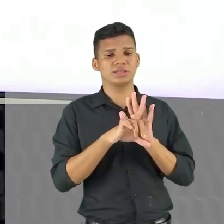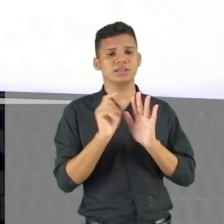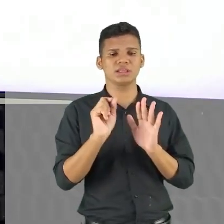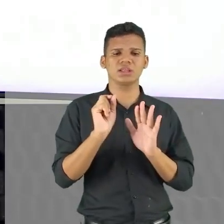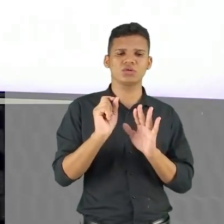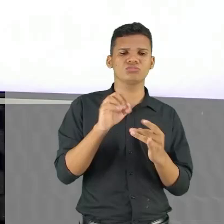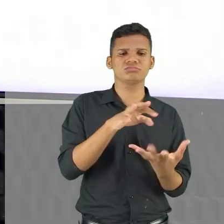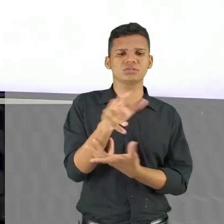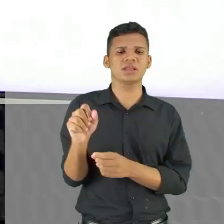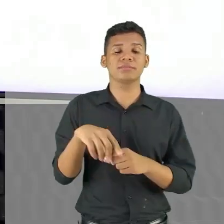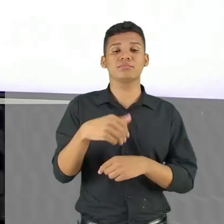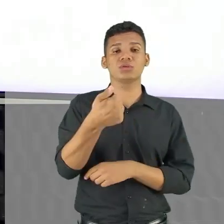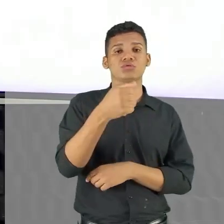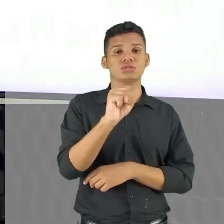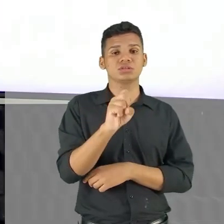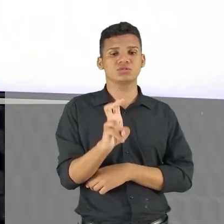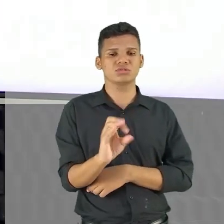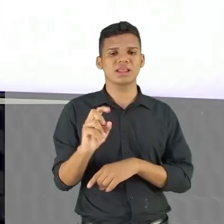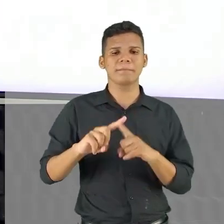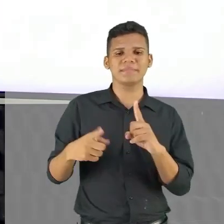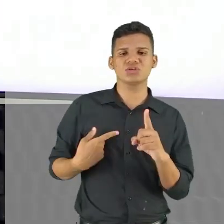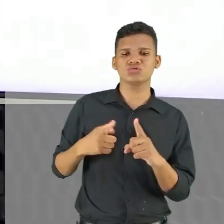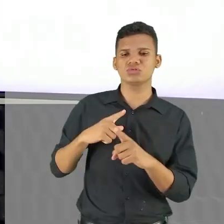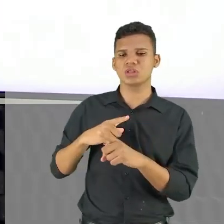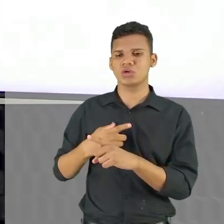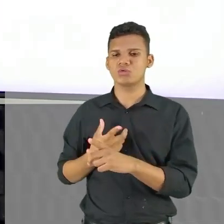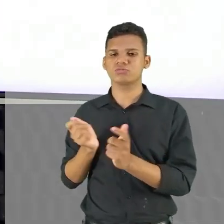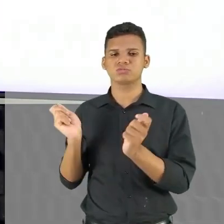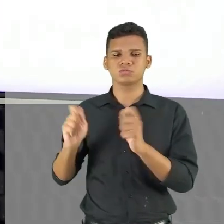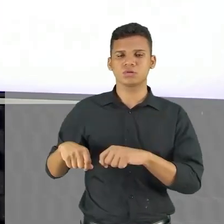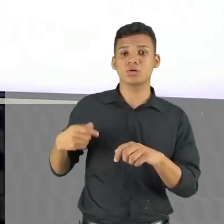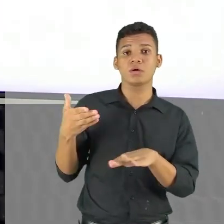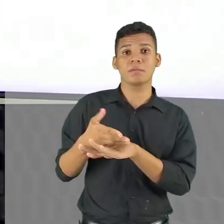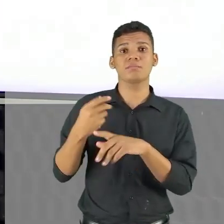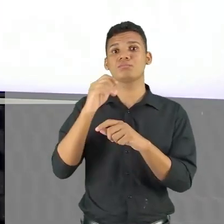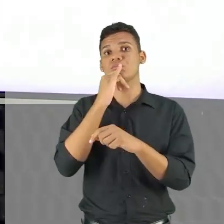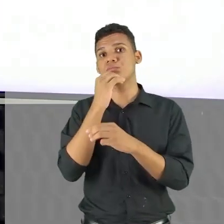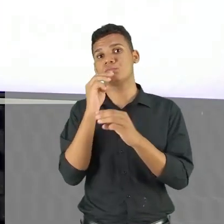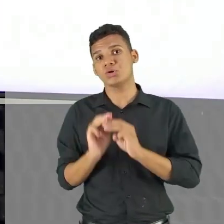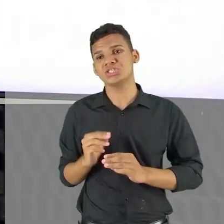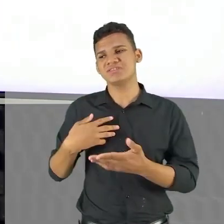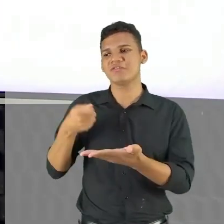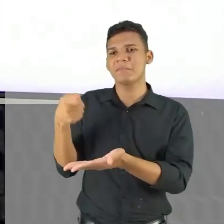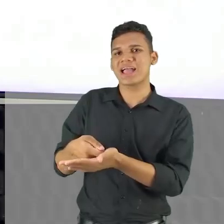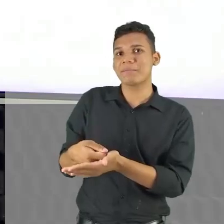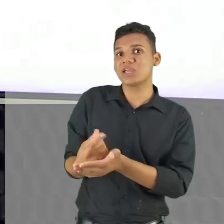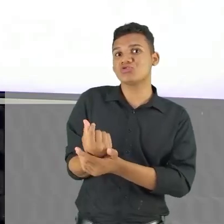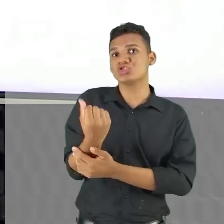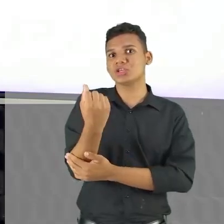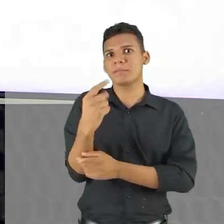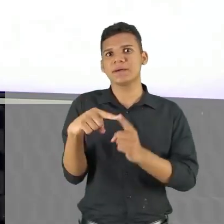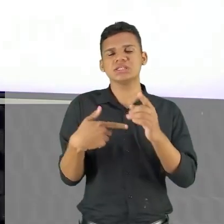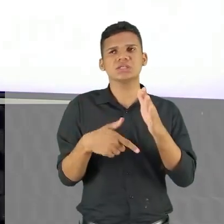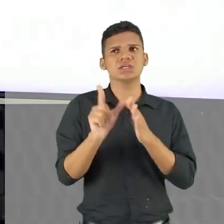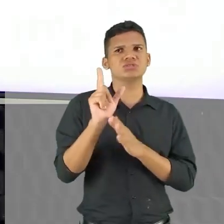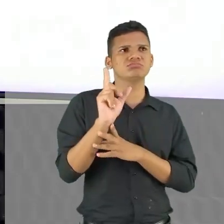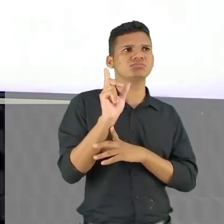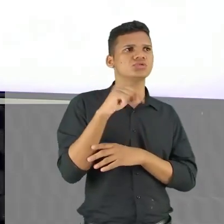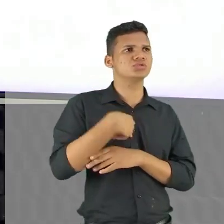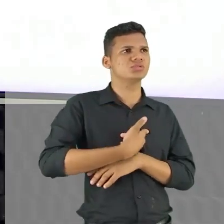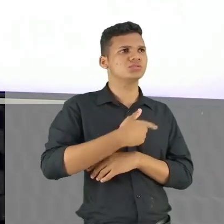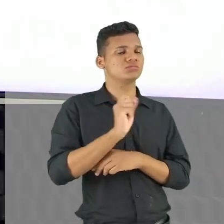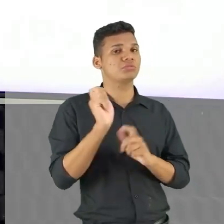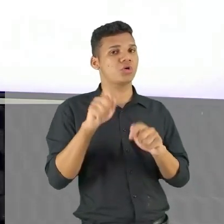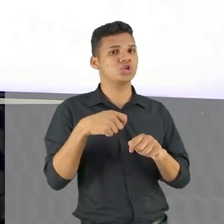o acesso à terra só passou a ser possível por meio da compra, com pagamento em dinheiro. Antes disso, a gente poderia ocupar